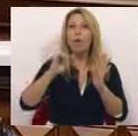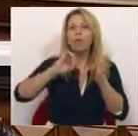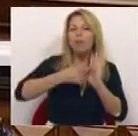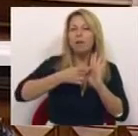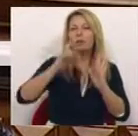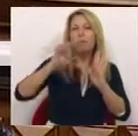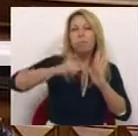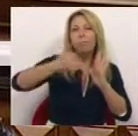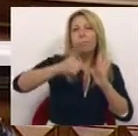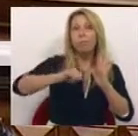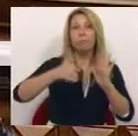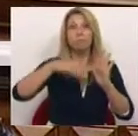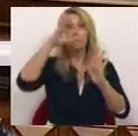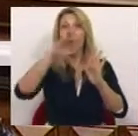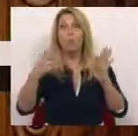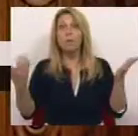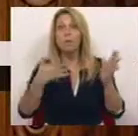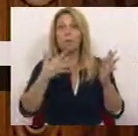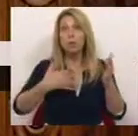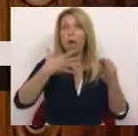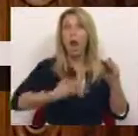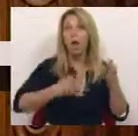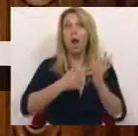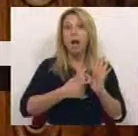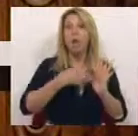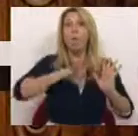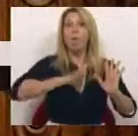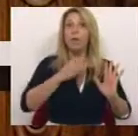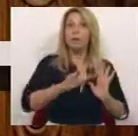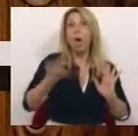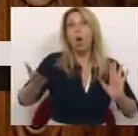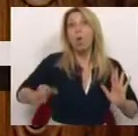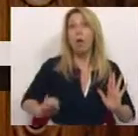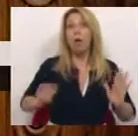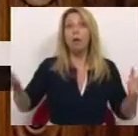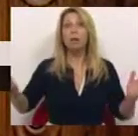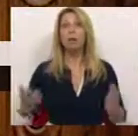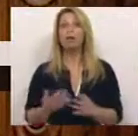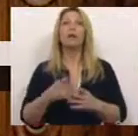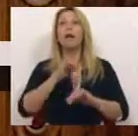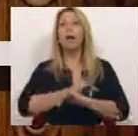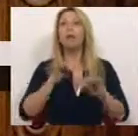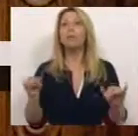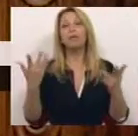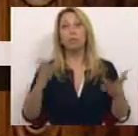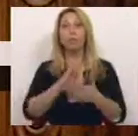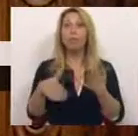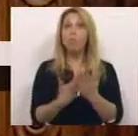sua fiabilidade e qual é o grau da sua eficiência. E por isso, nós, numa das propostas que hoje anunciamos, pretendemos de facto que